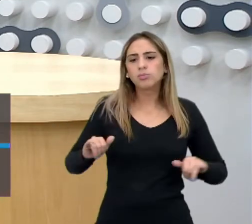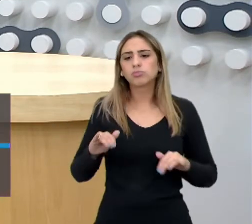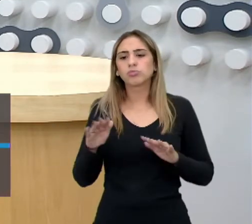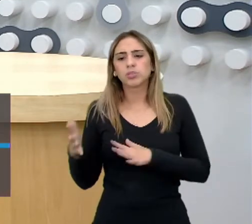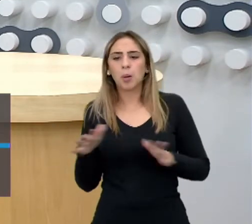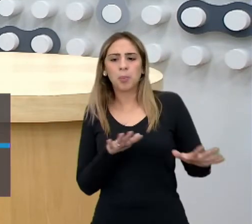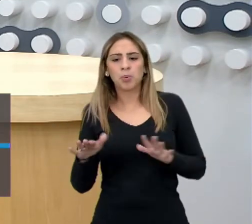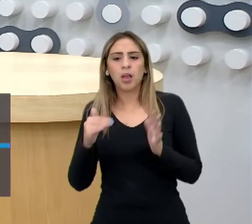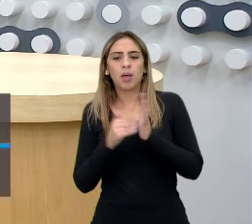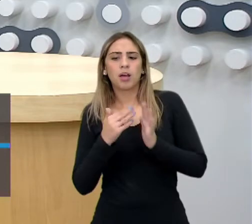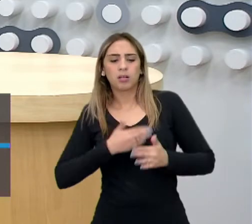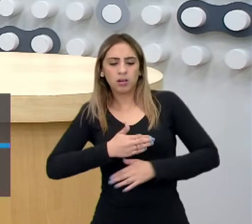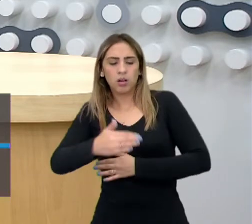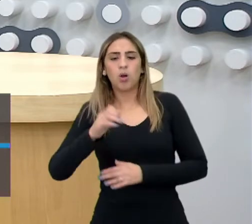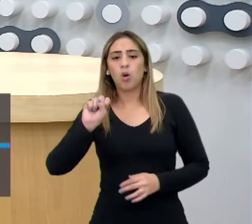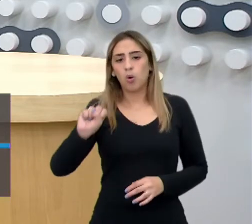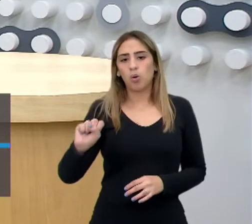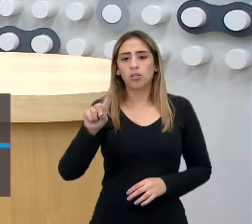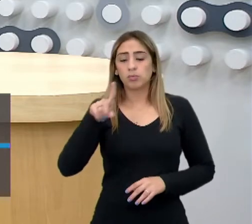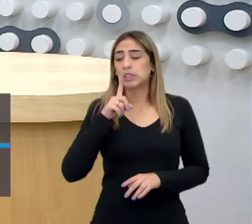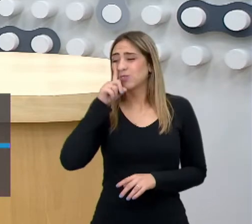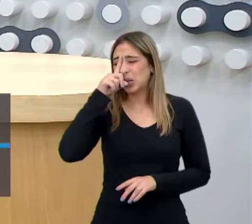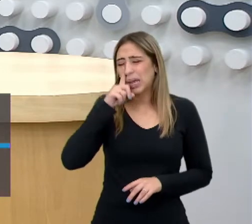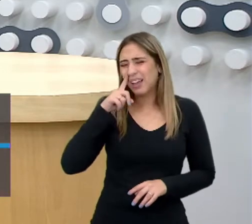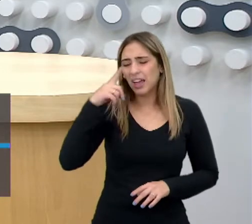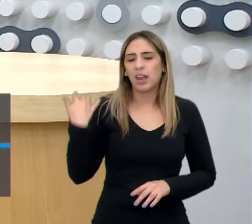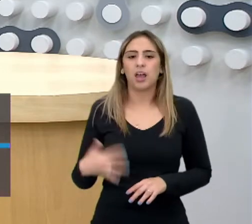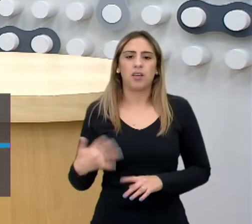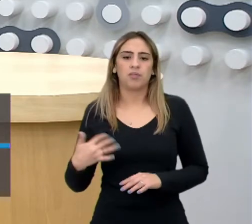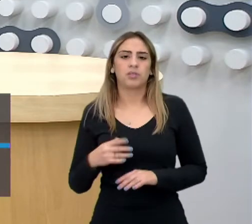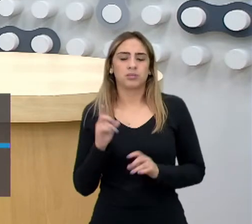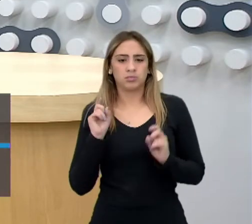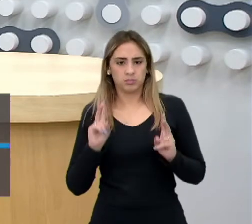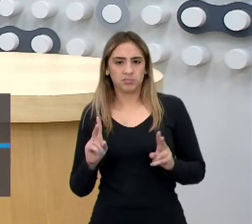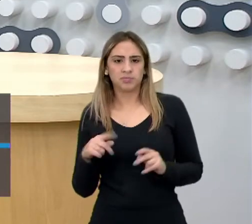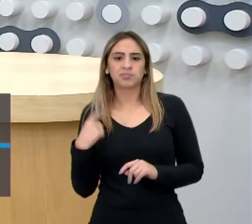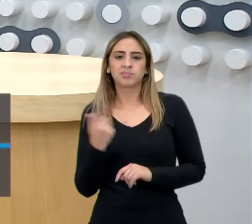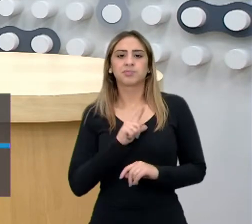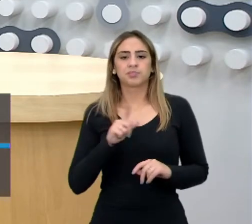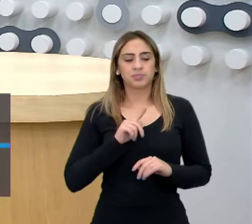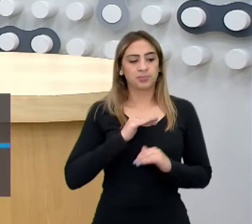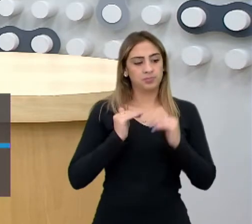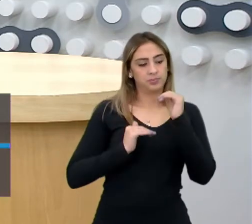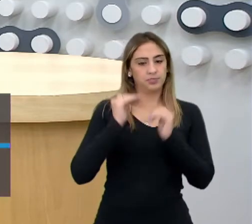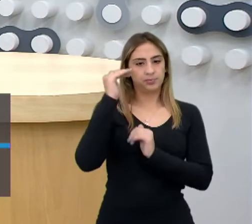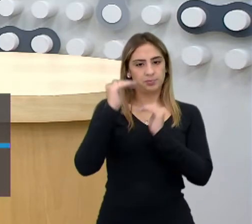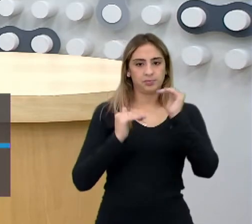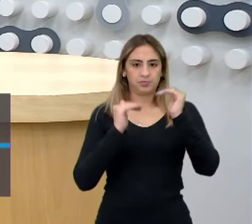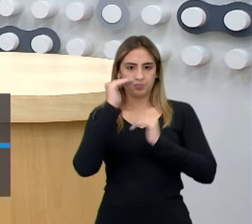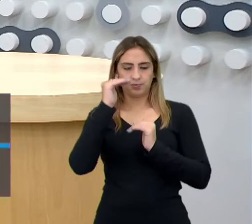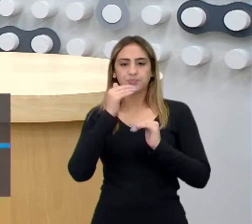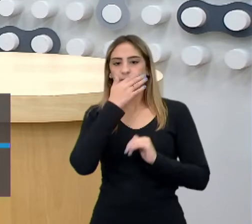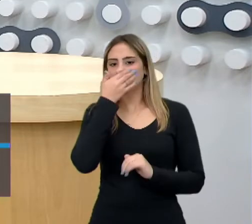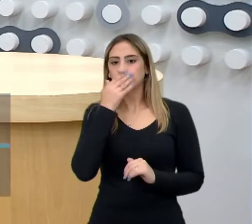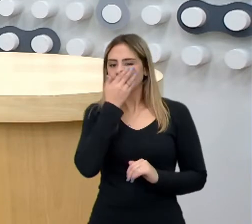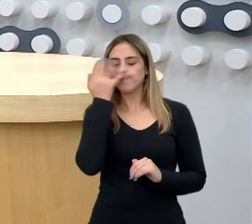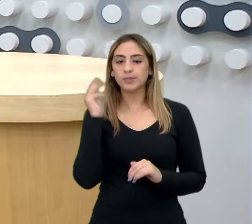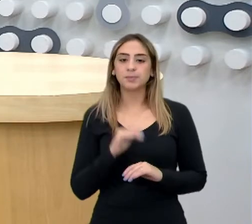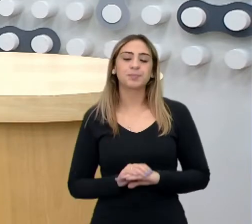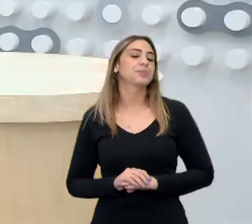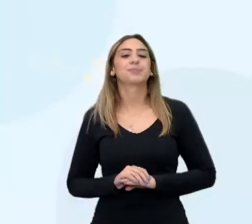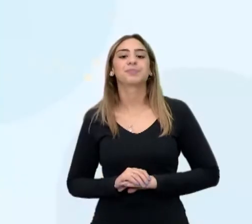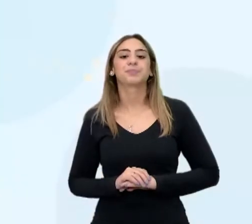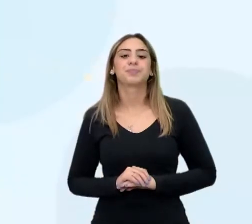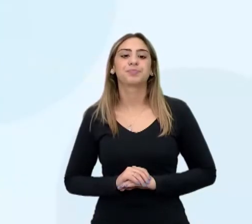8, é que os danos aí foi gravíssimos, tá certo? E nós temos a escala de Mercalli, tá? A escala de Mercalli é uma